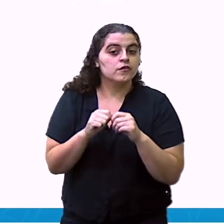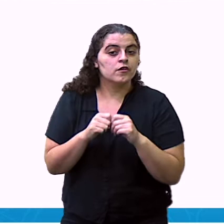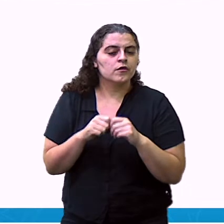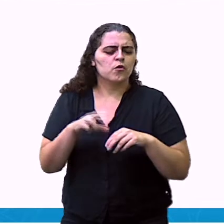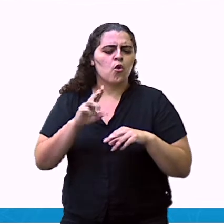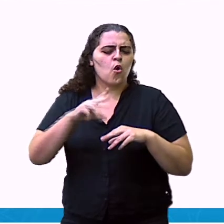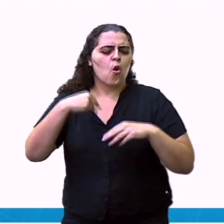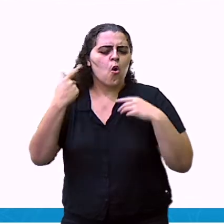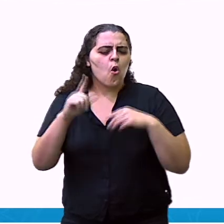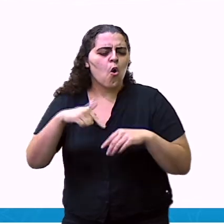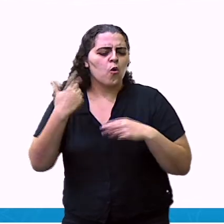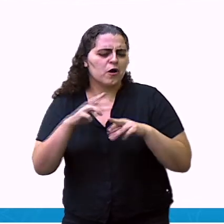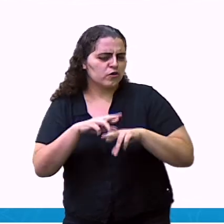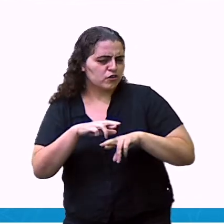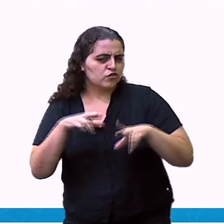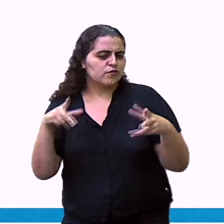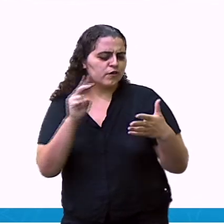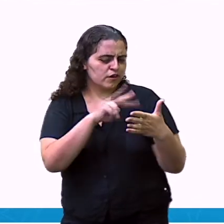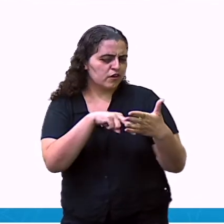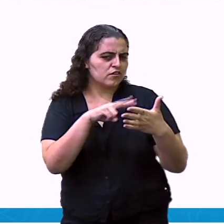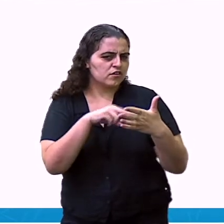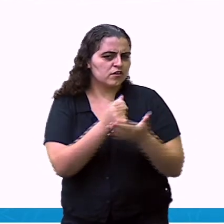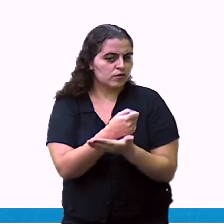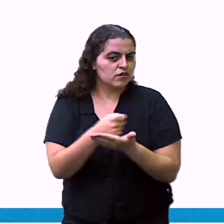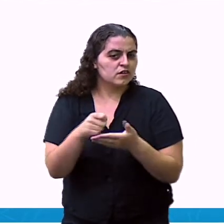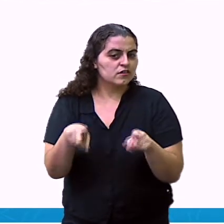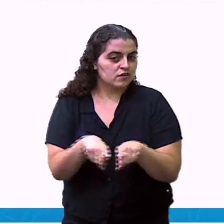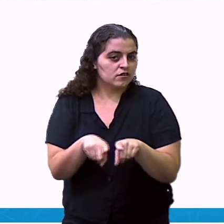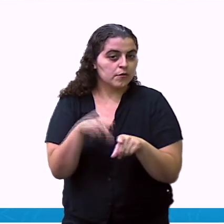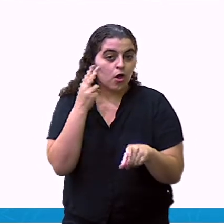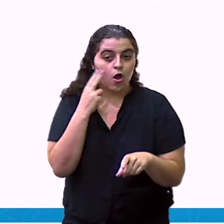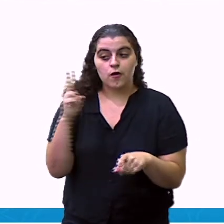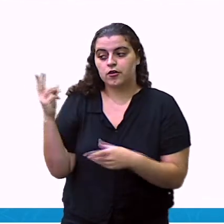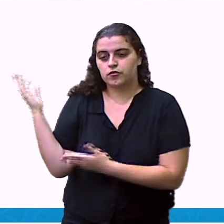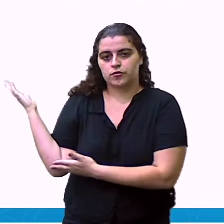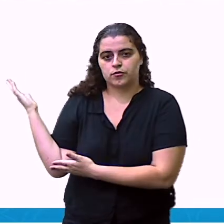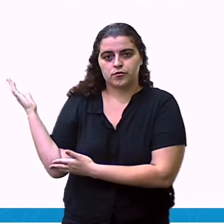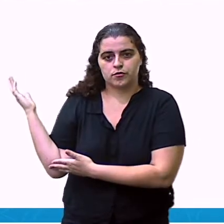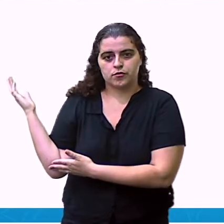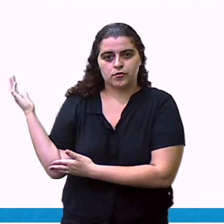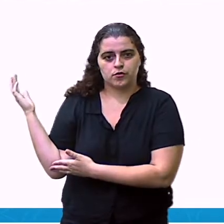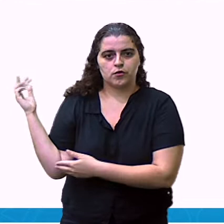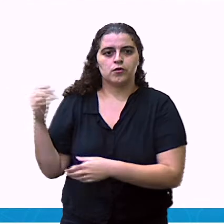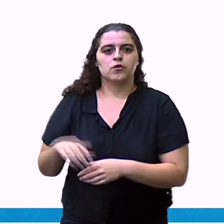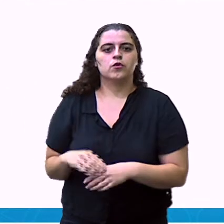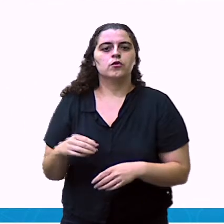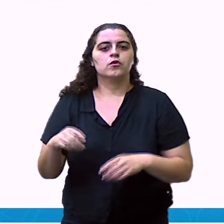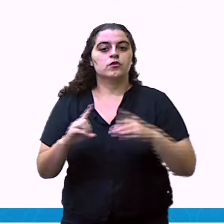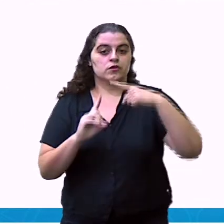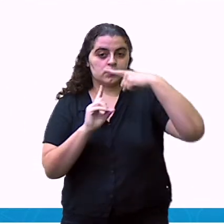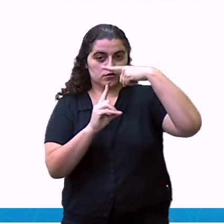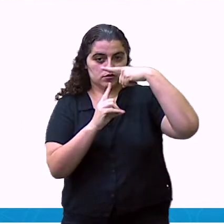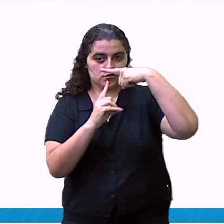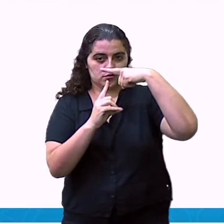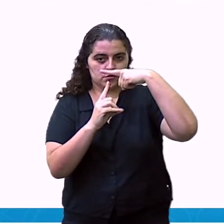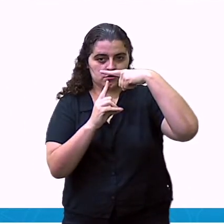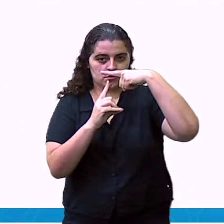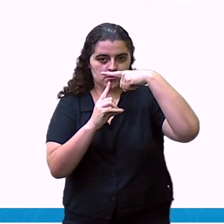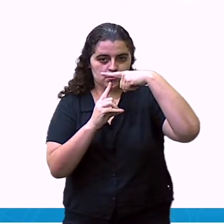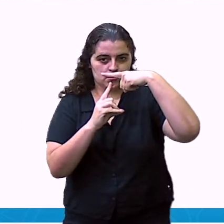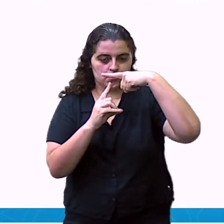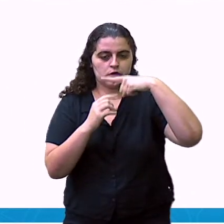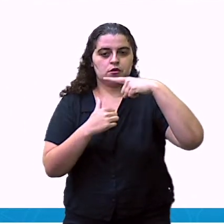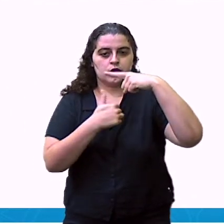de leitura e escrita, como vamos ver agora. Veja bem, quando o denominador da fração